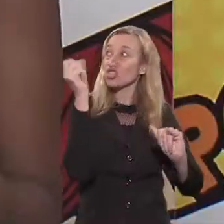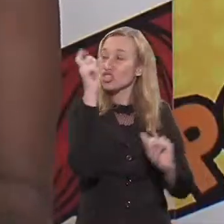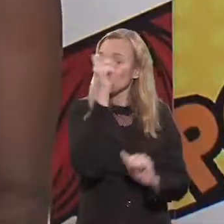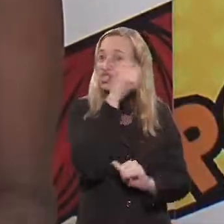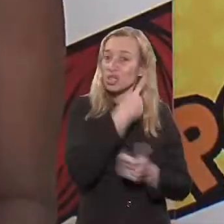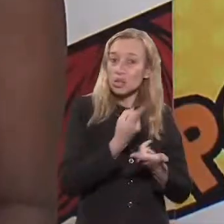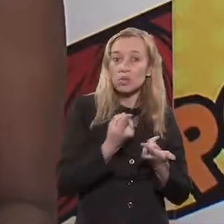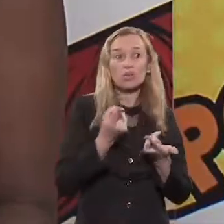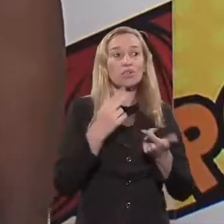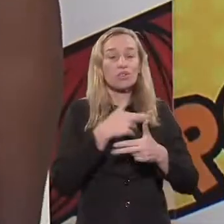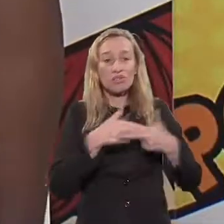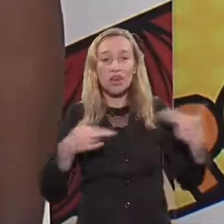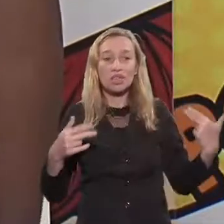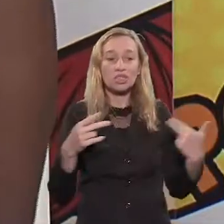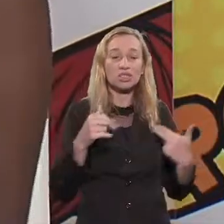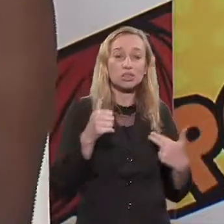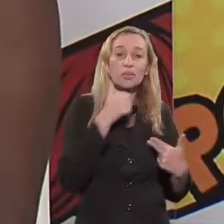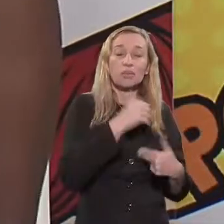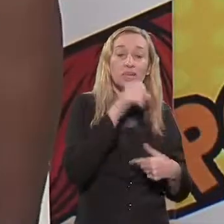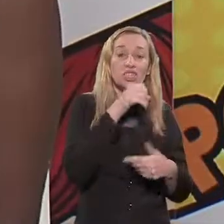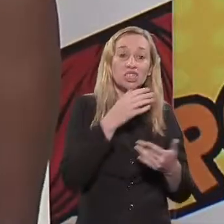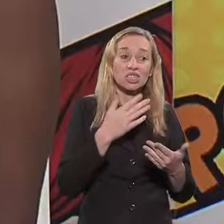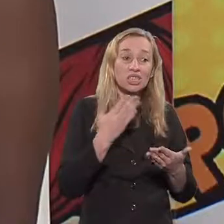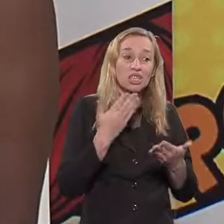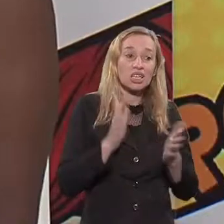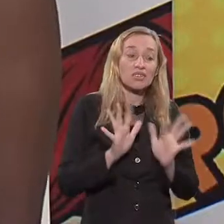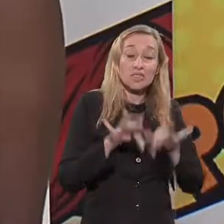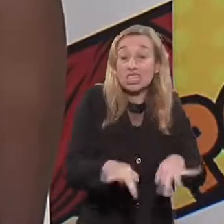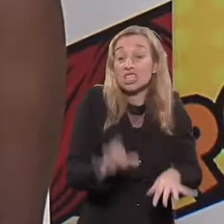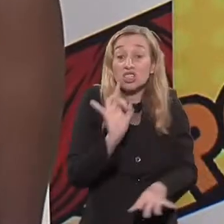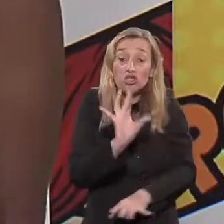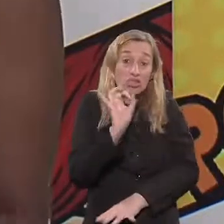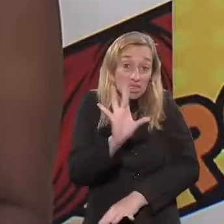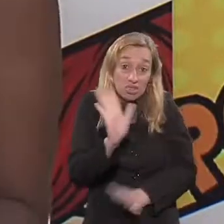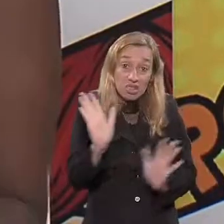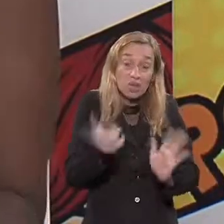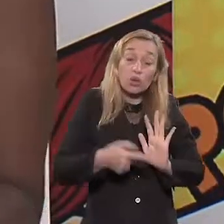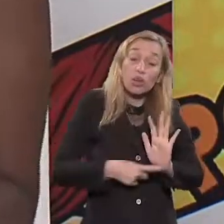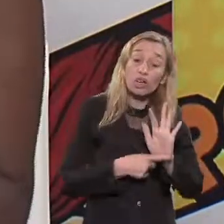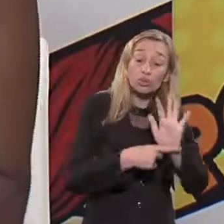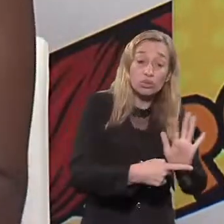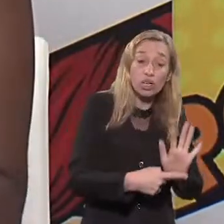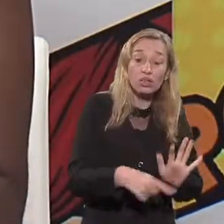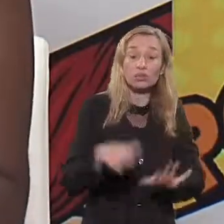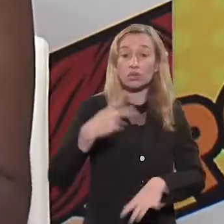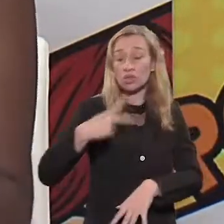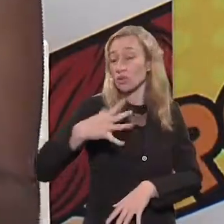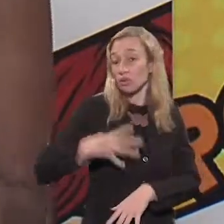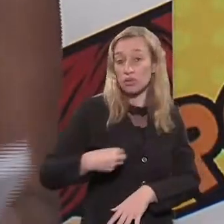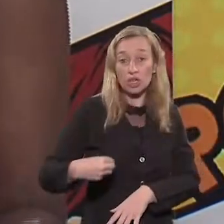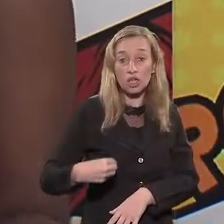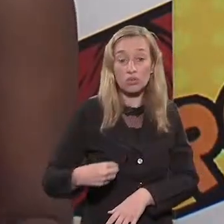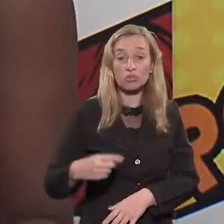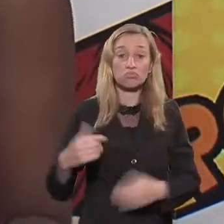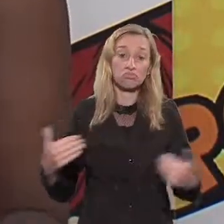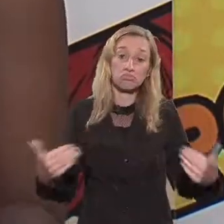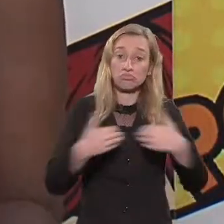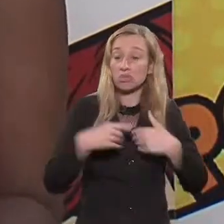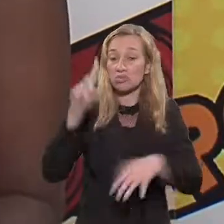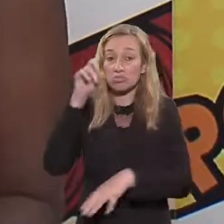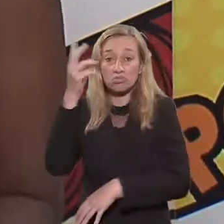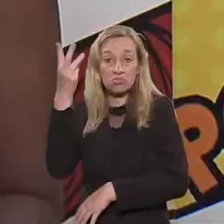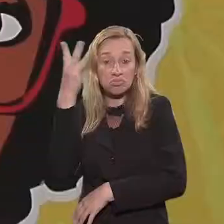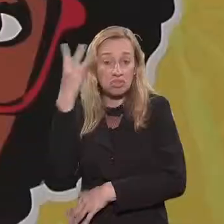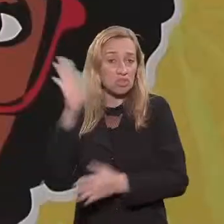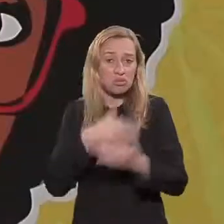infelizmente, muitas mães acabam realmente sozinhas nessa situação, né? Com a criança com deficiência ou a criança com autismo,